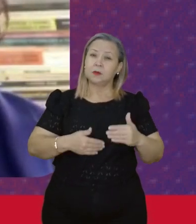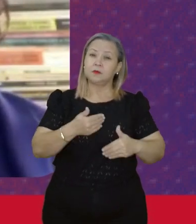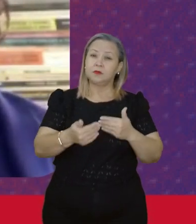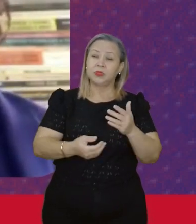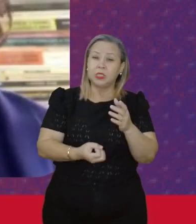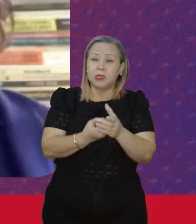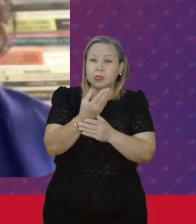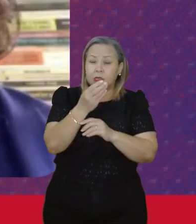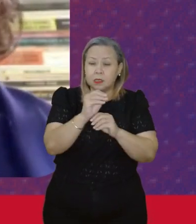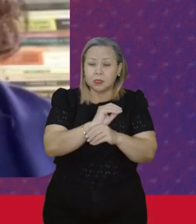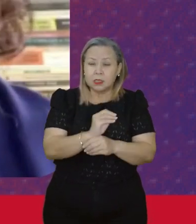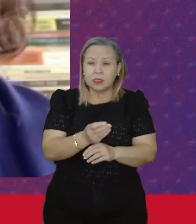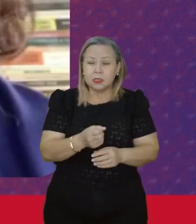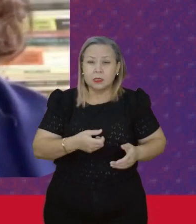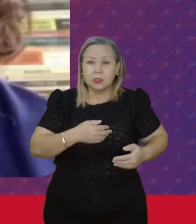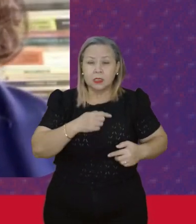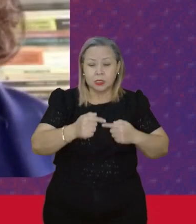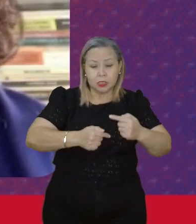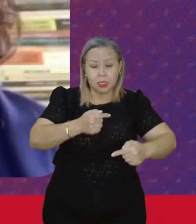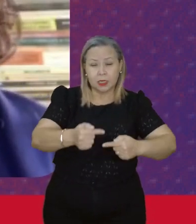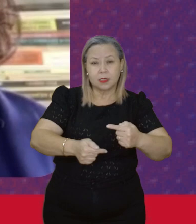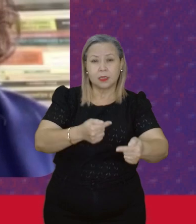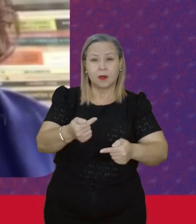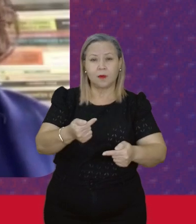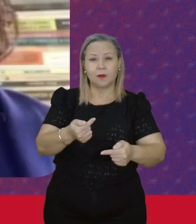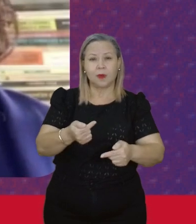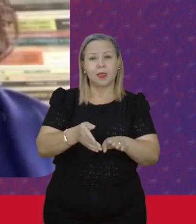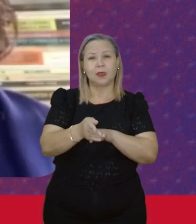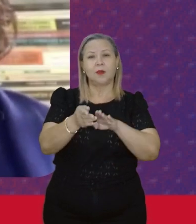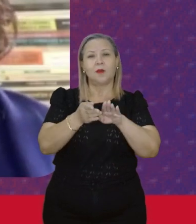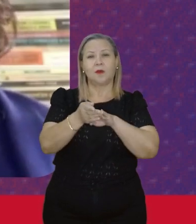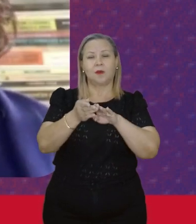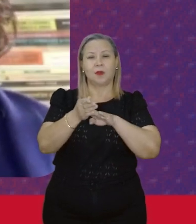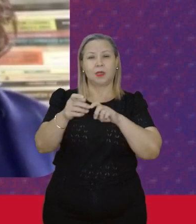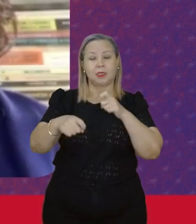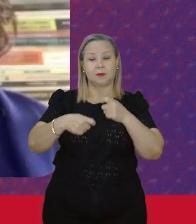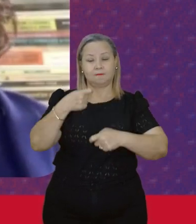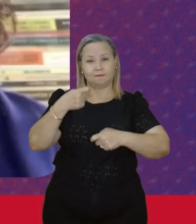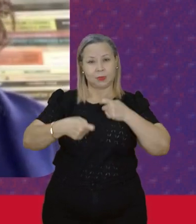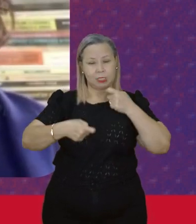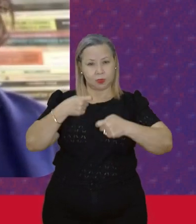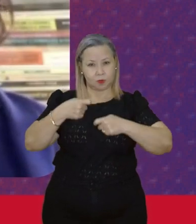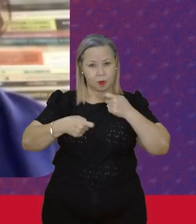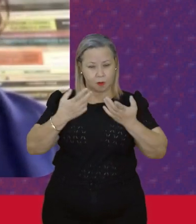sexual. Então, quando nós falamos que a